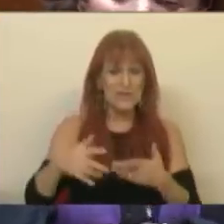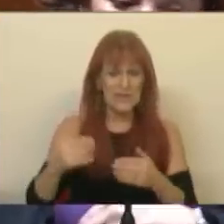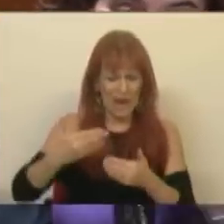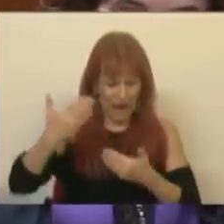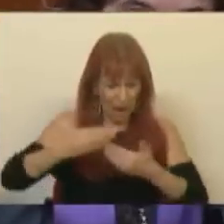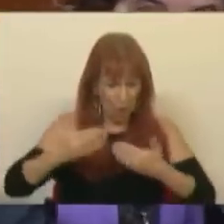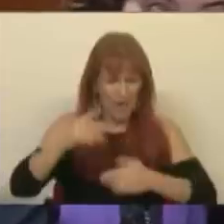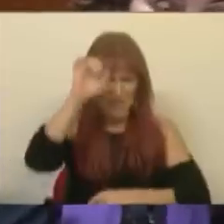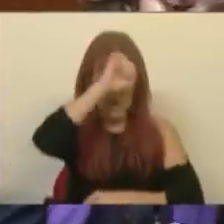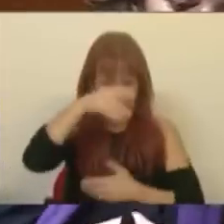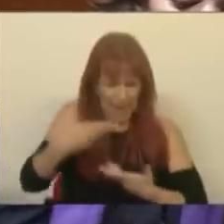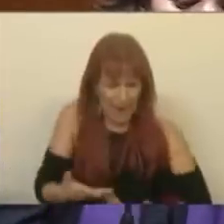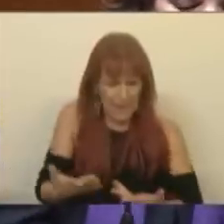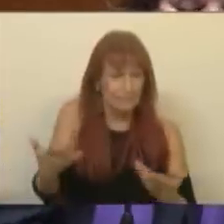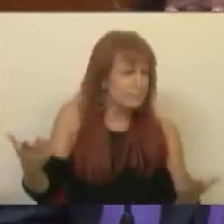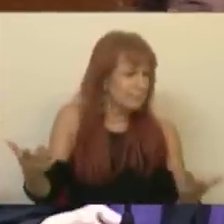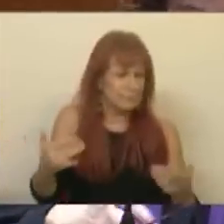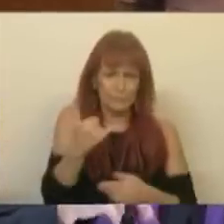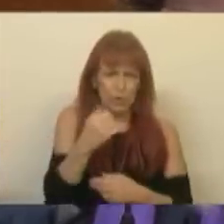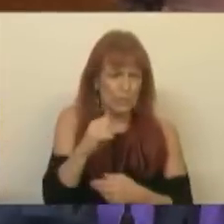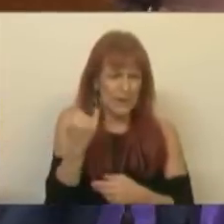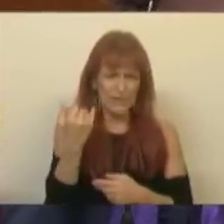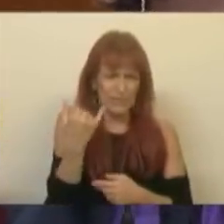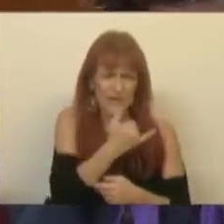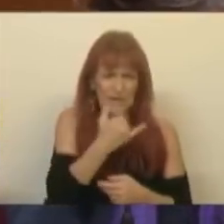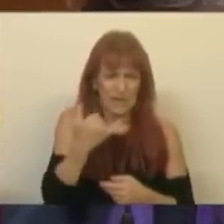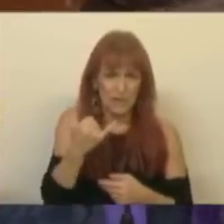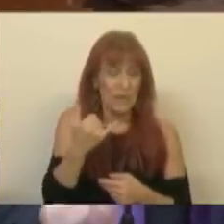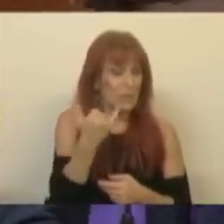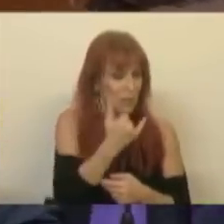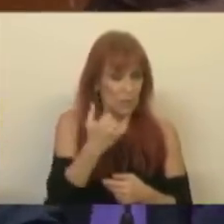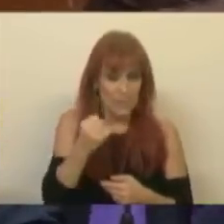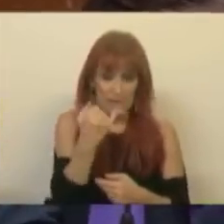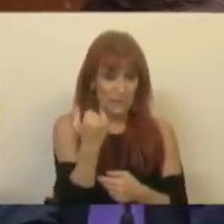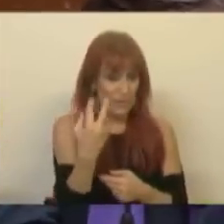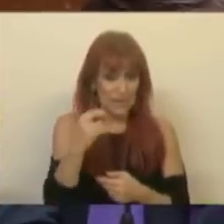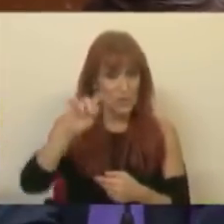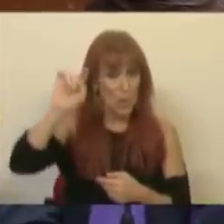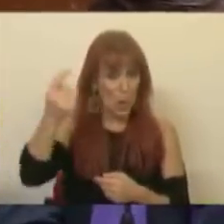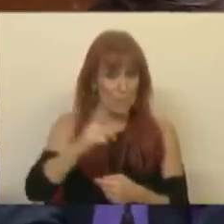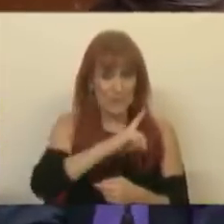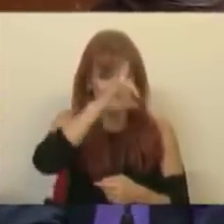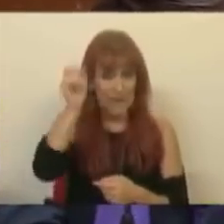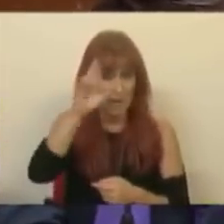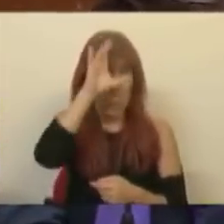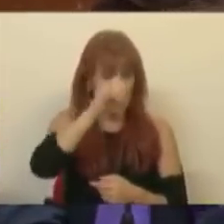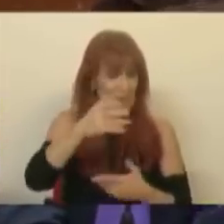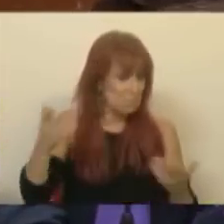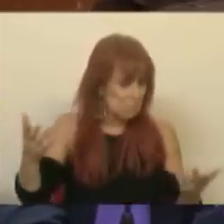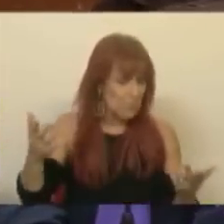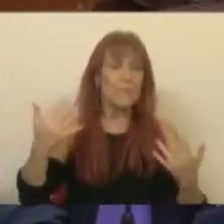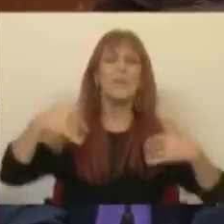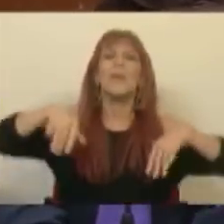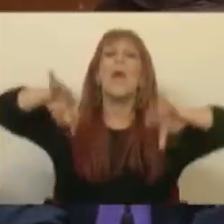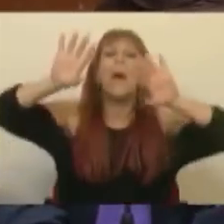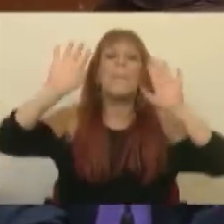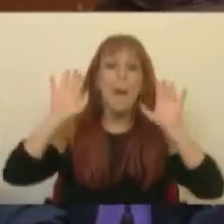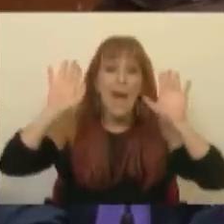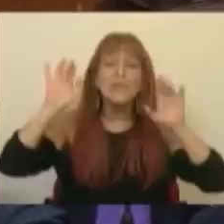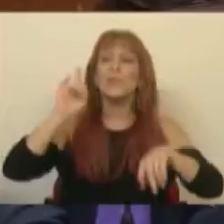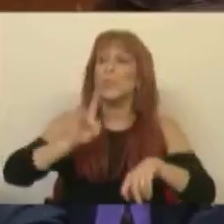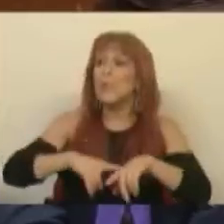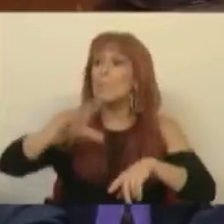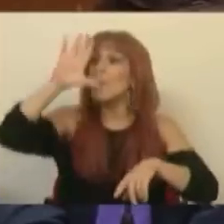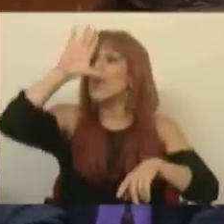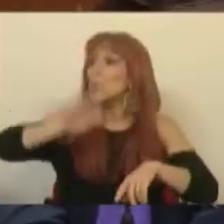nestes dias de janeiro de 2022 23 Viesse a sair do governo Mas enfim aí no momento